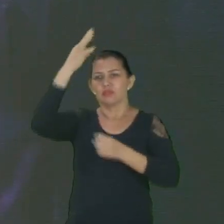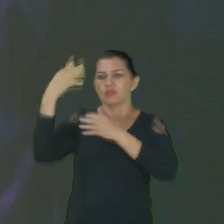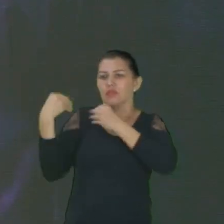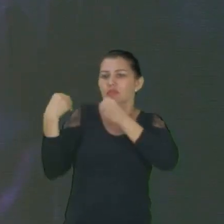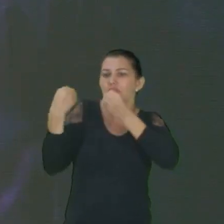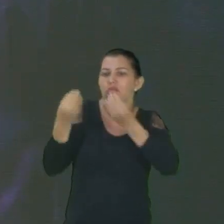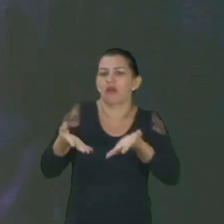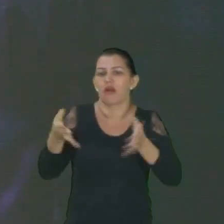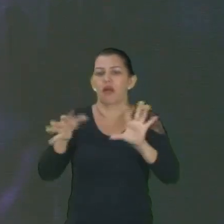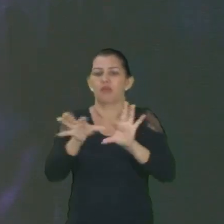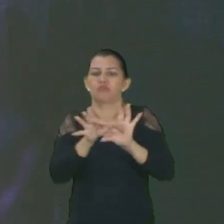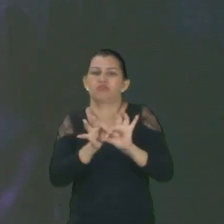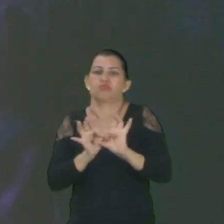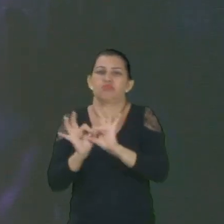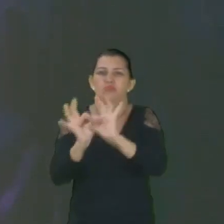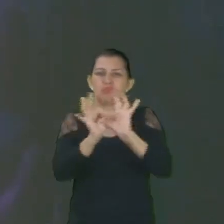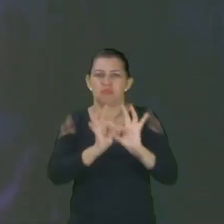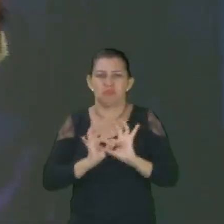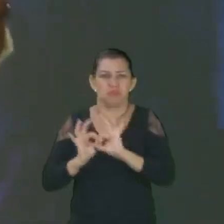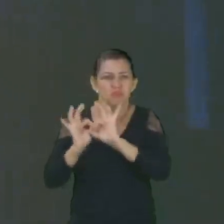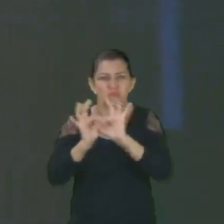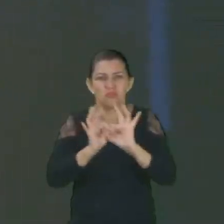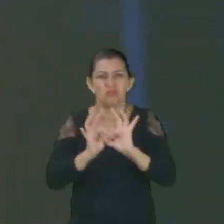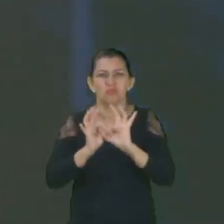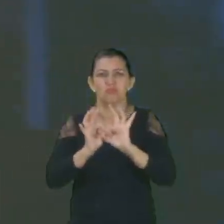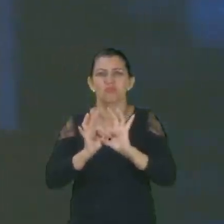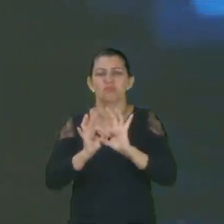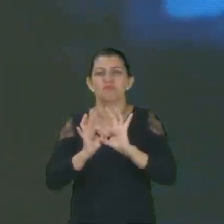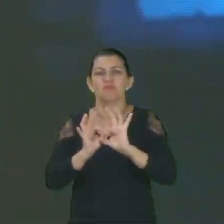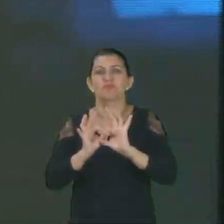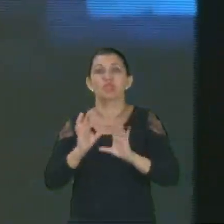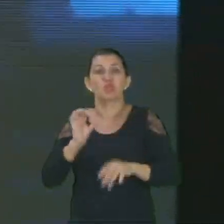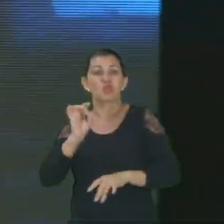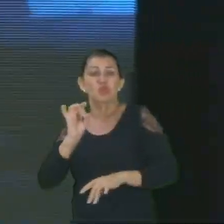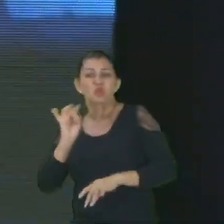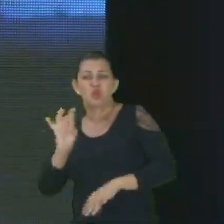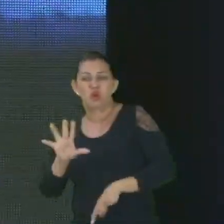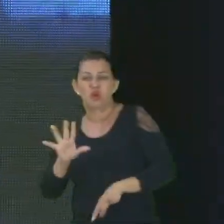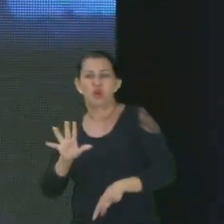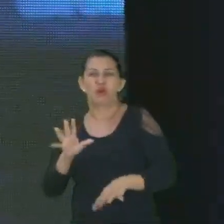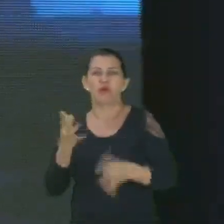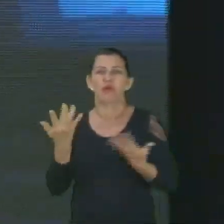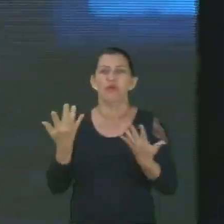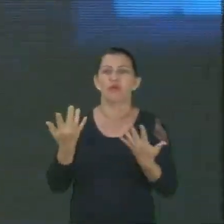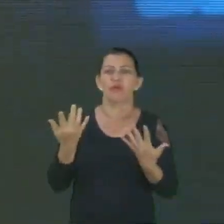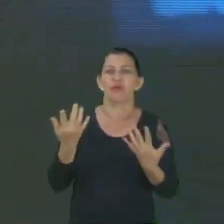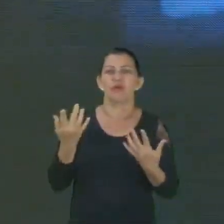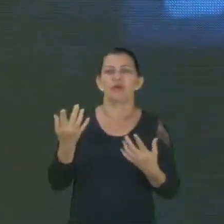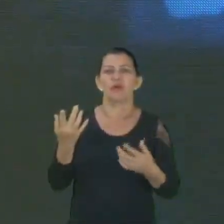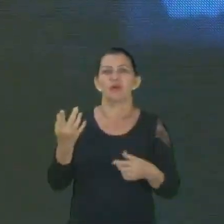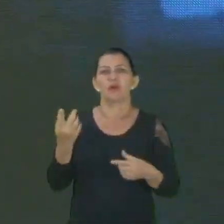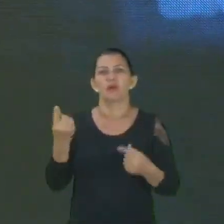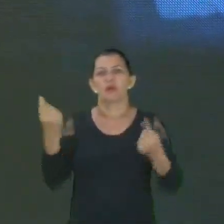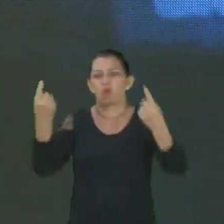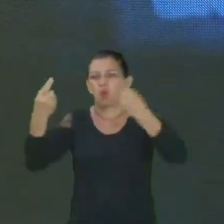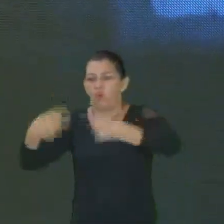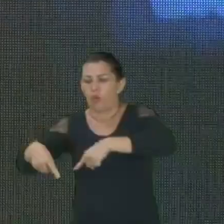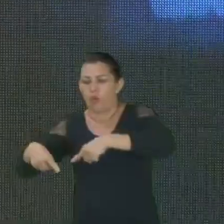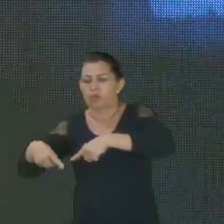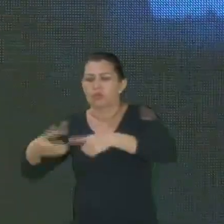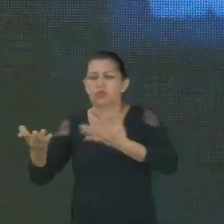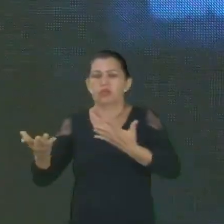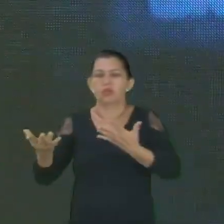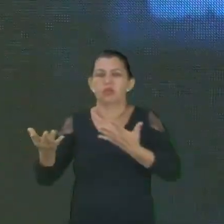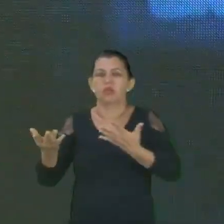dos outros. Conversão não é só numa direção. Você se volta para